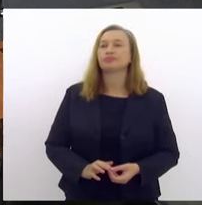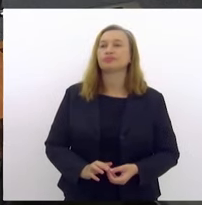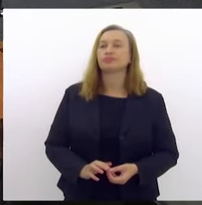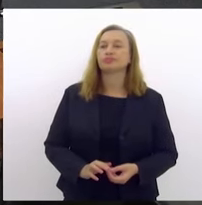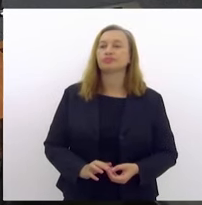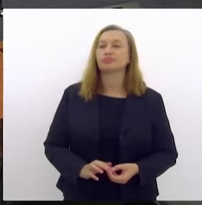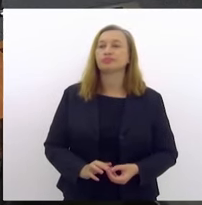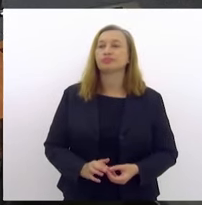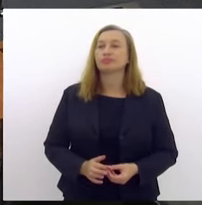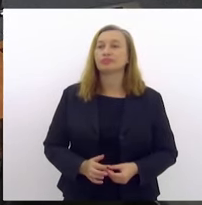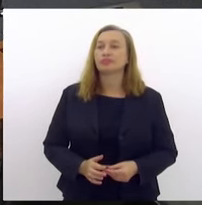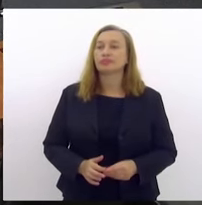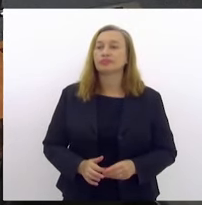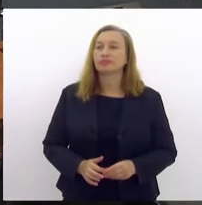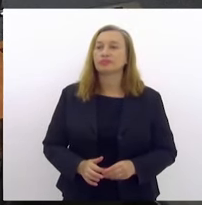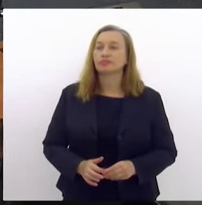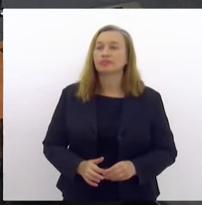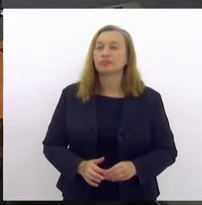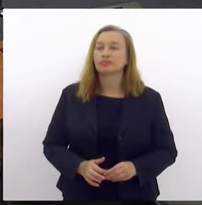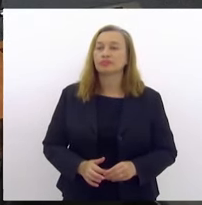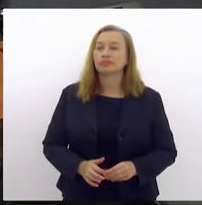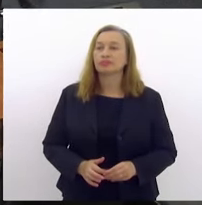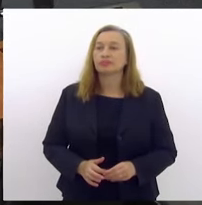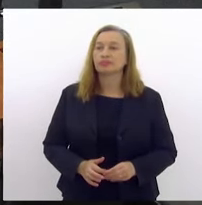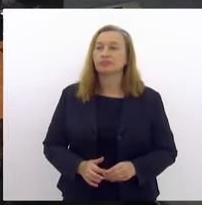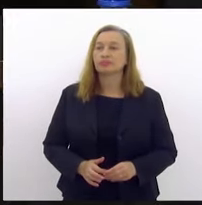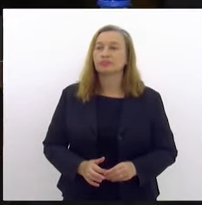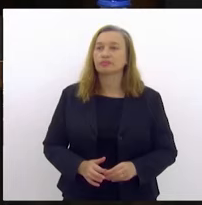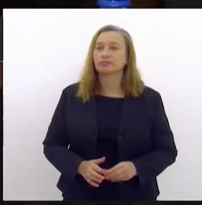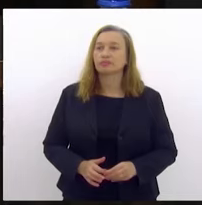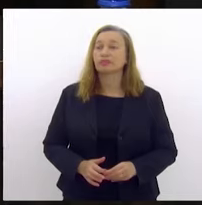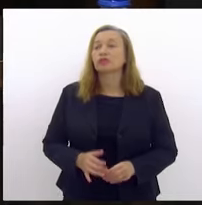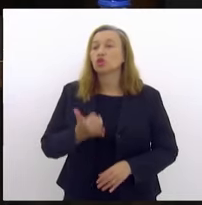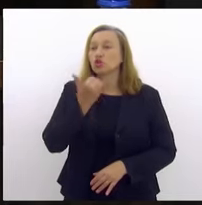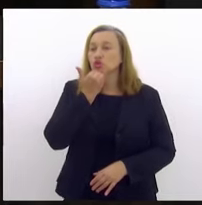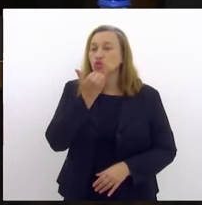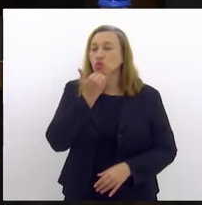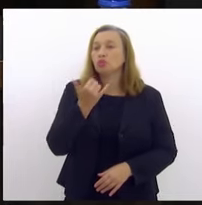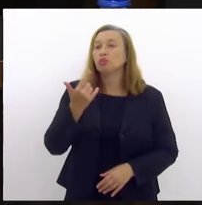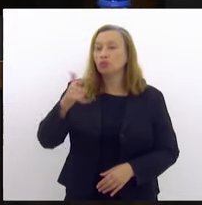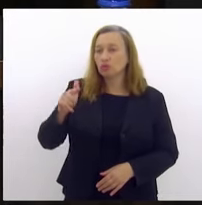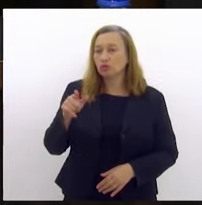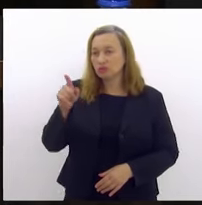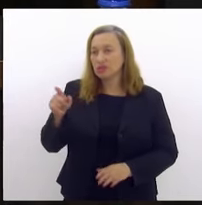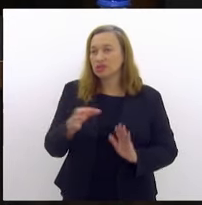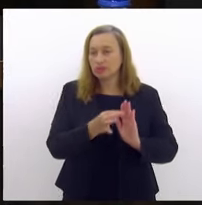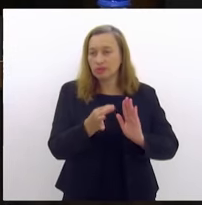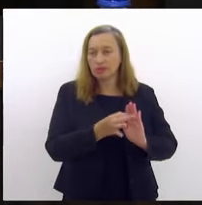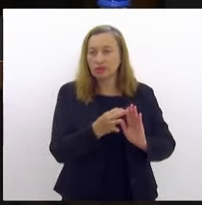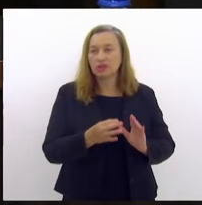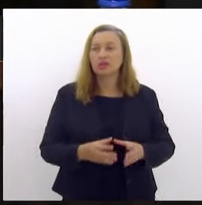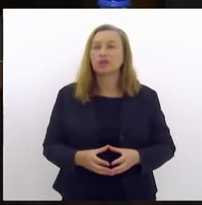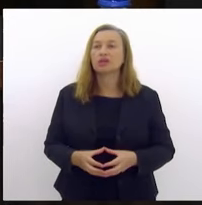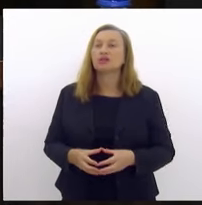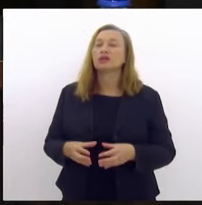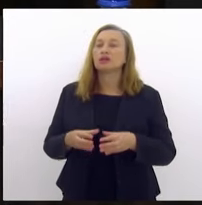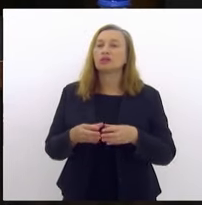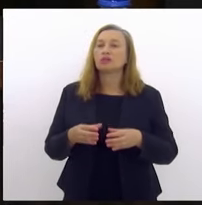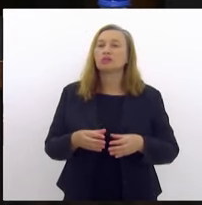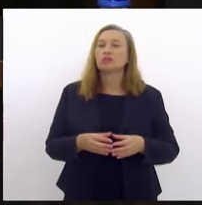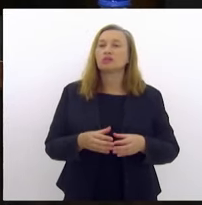Ah, desculpa, favorável. Mas eu dou o próximo parecer. Pela Comissão de Indústria e